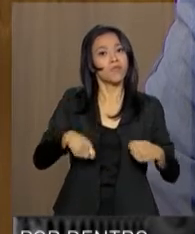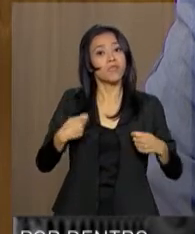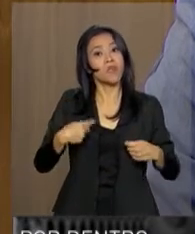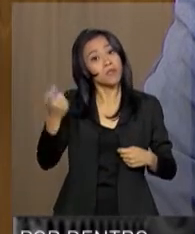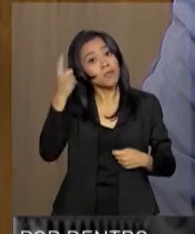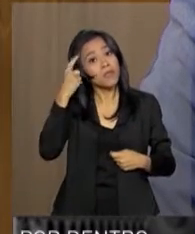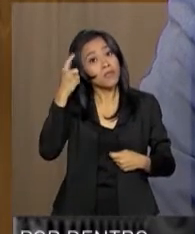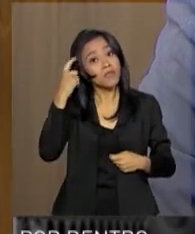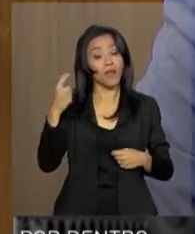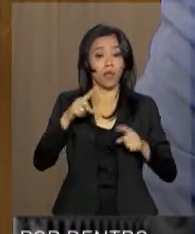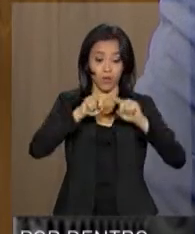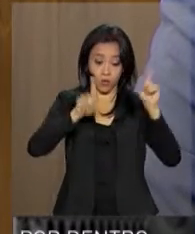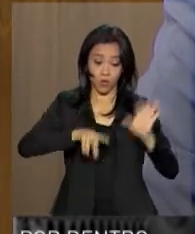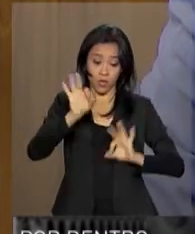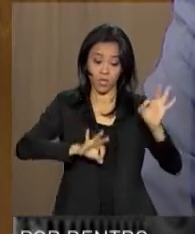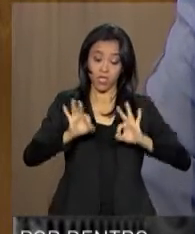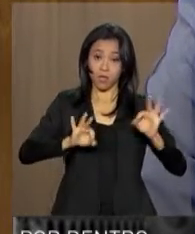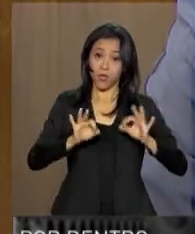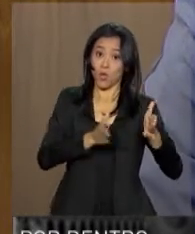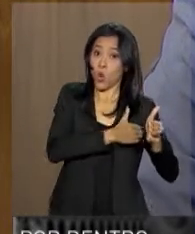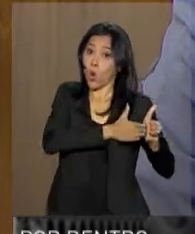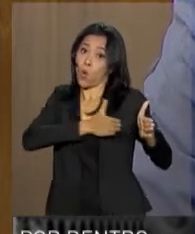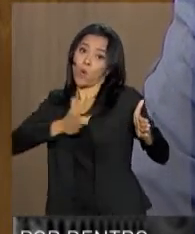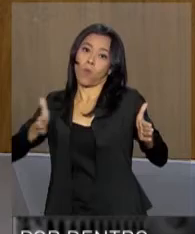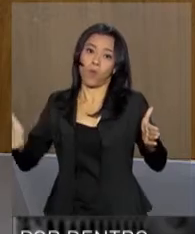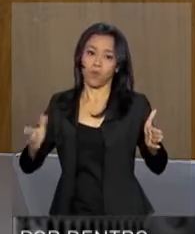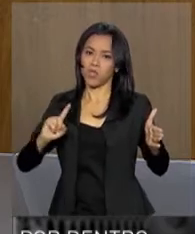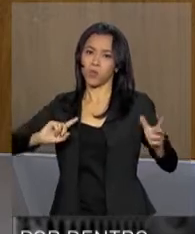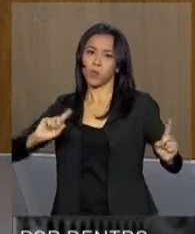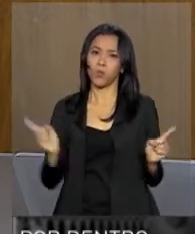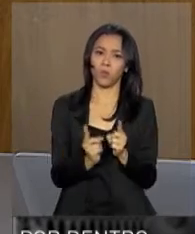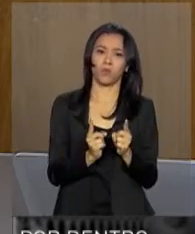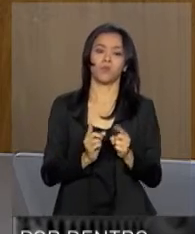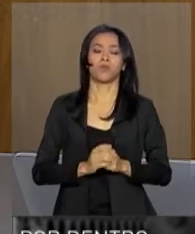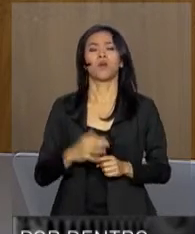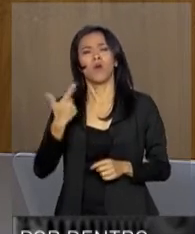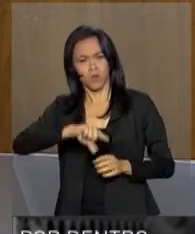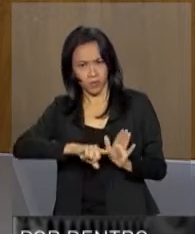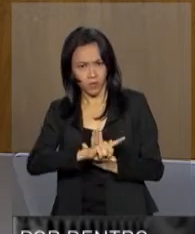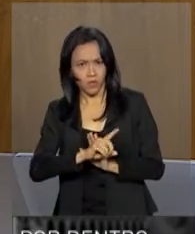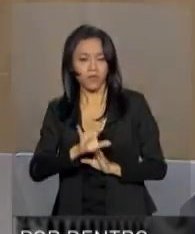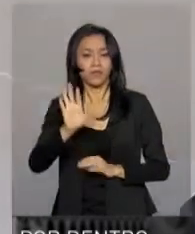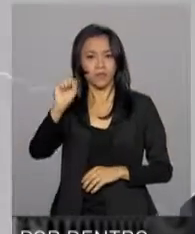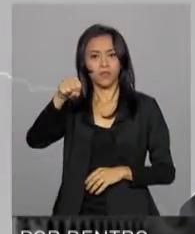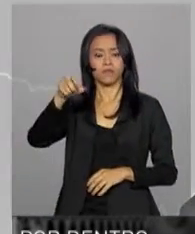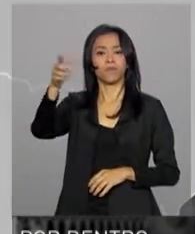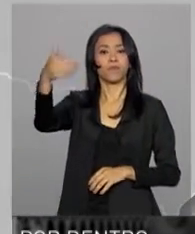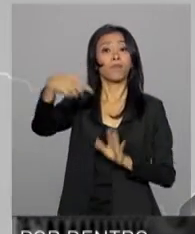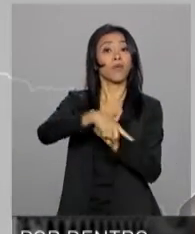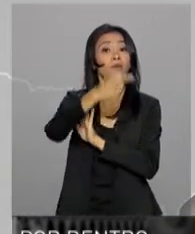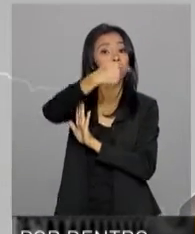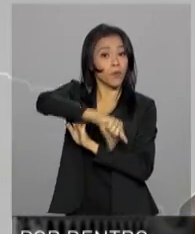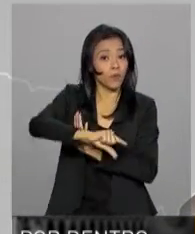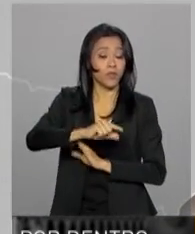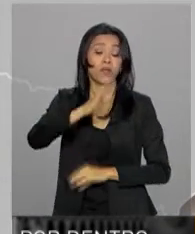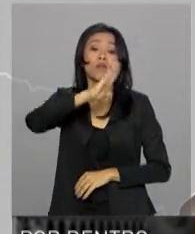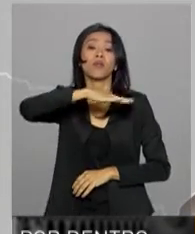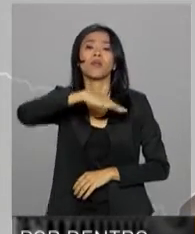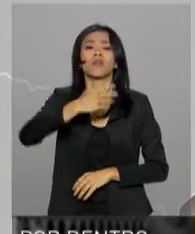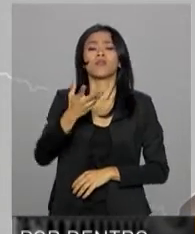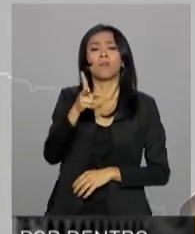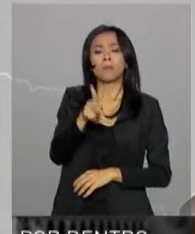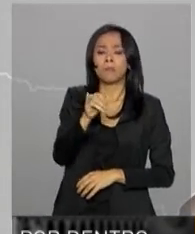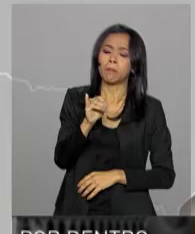prazo júnior você tem mais uma pergunta para a ministra assim o menino queria falar um pouquinho agora deve inscrição do pis/pasep e